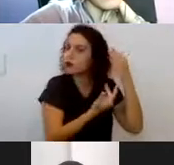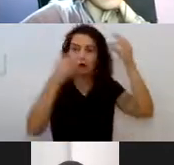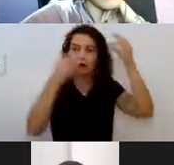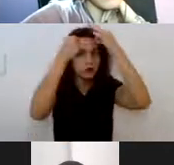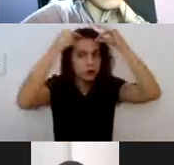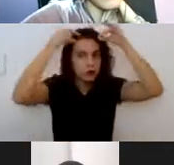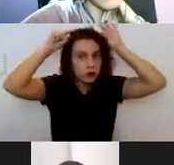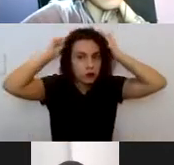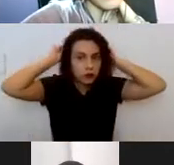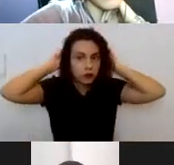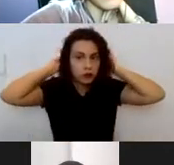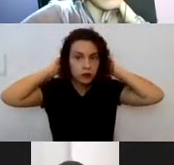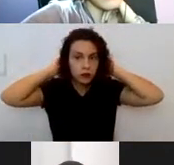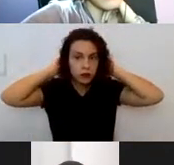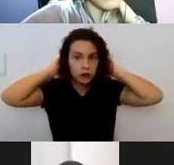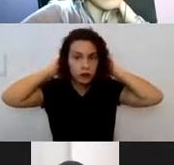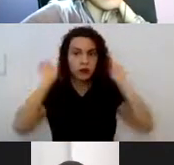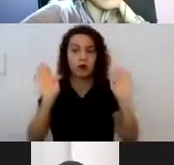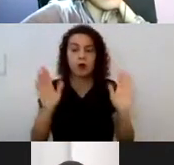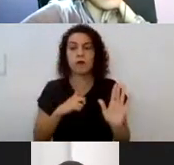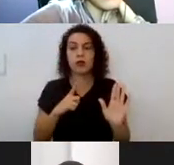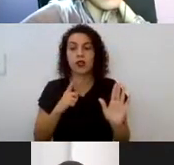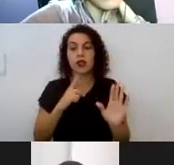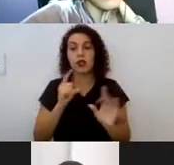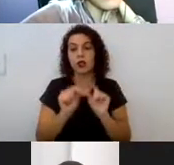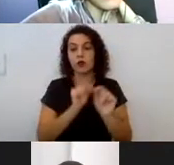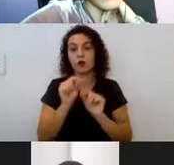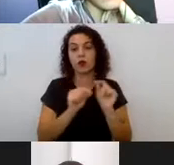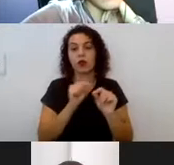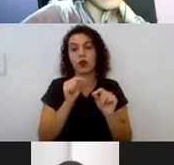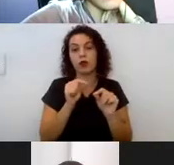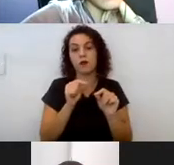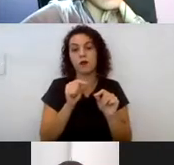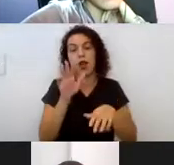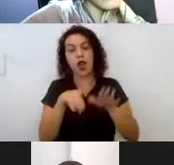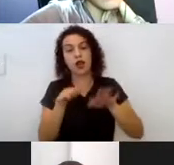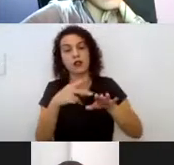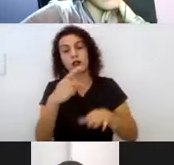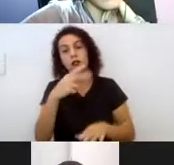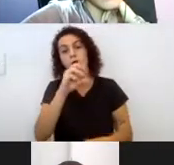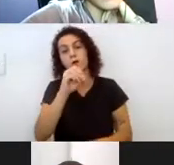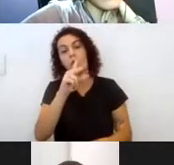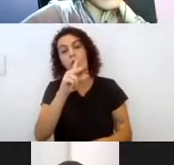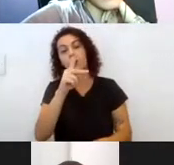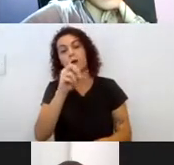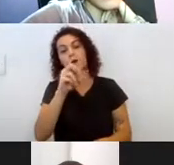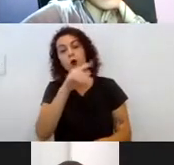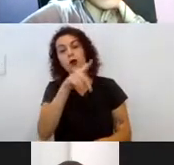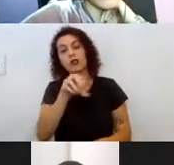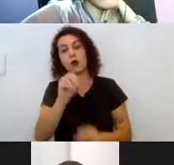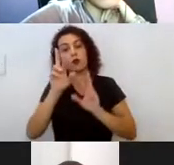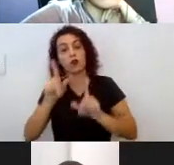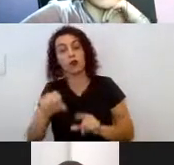mesma parte Só que essa parte ela tem proporções diferentes ou não mas é uma mesma parte